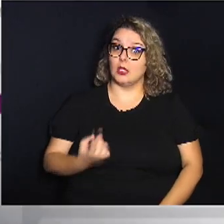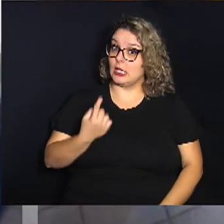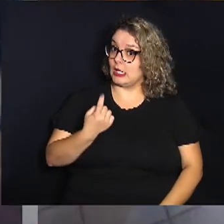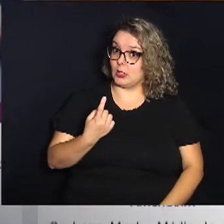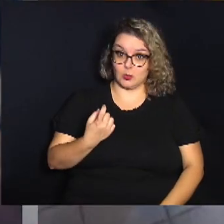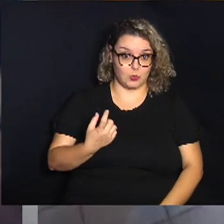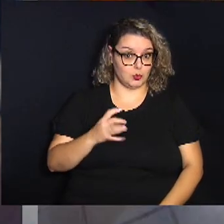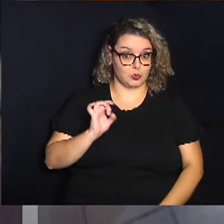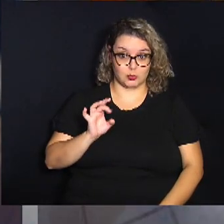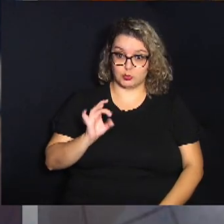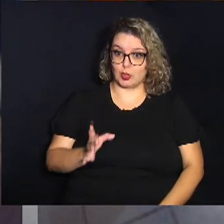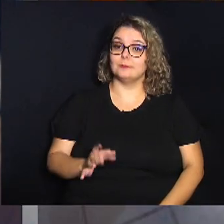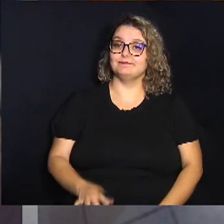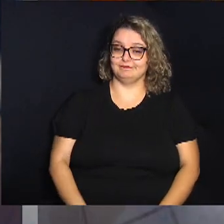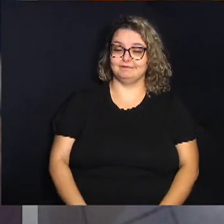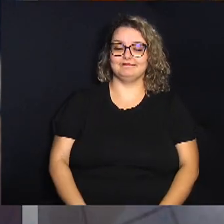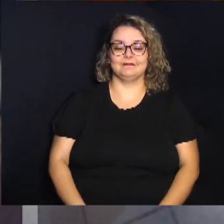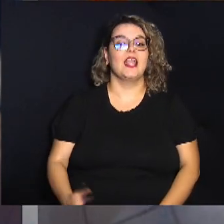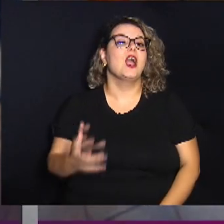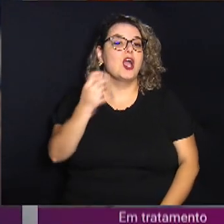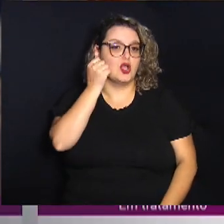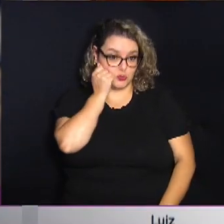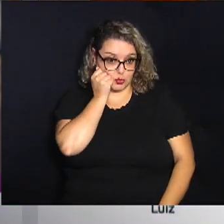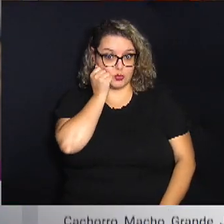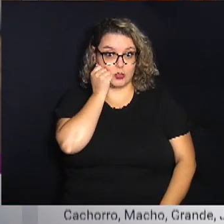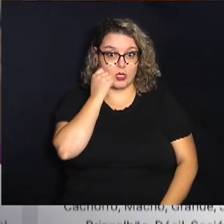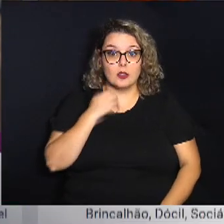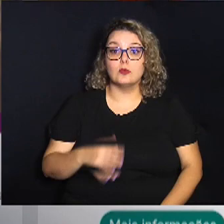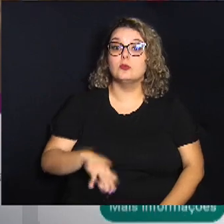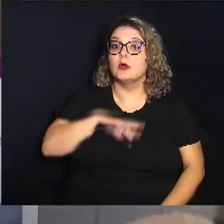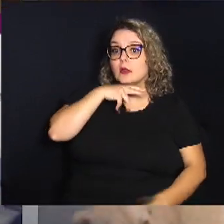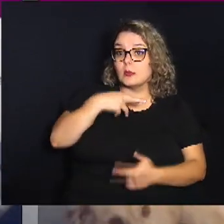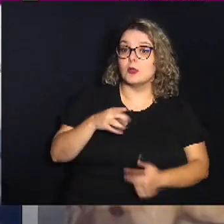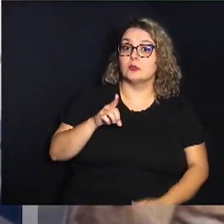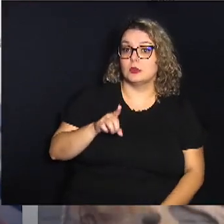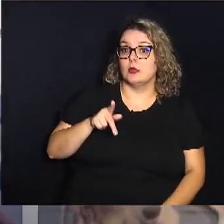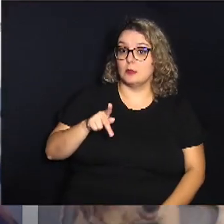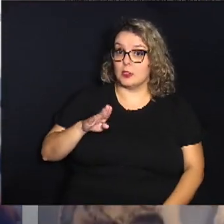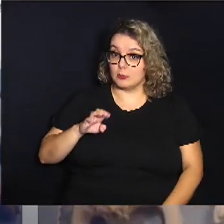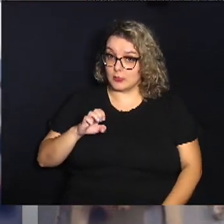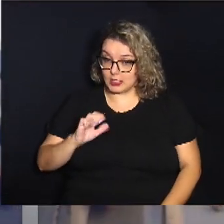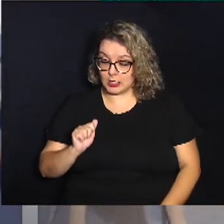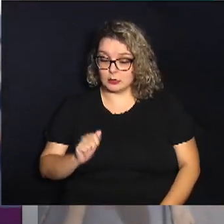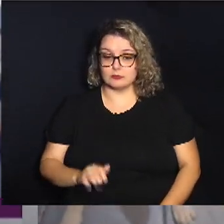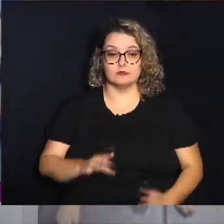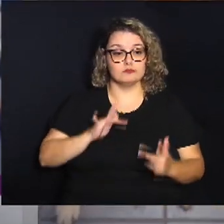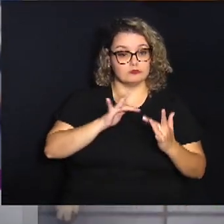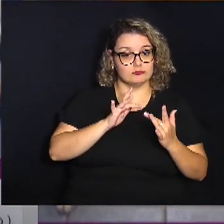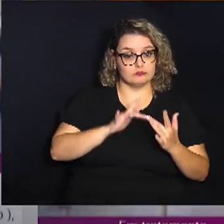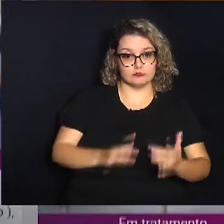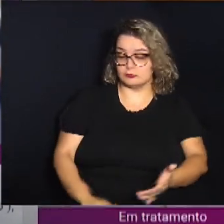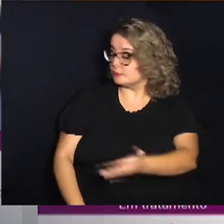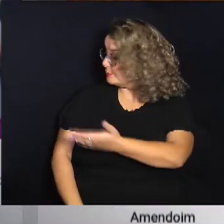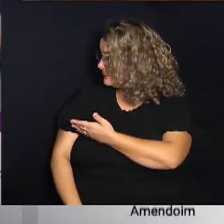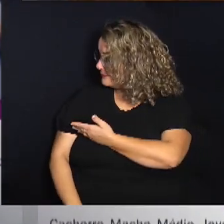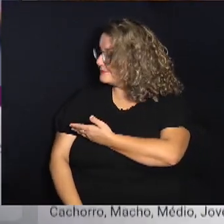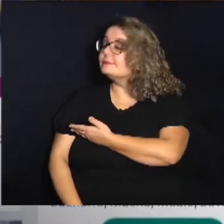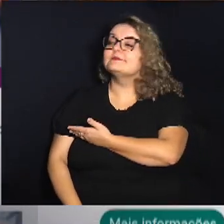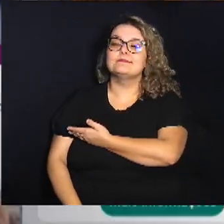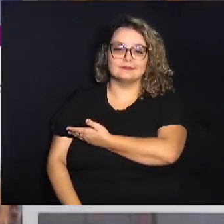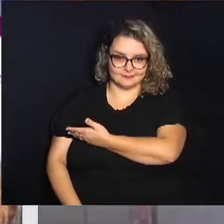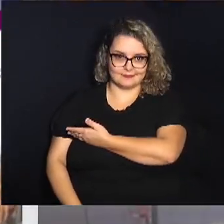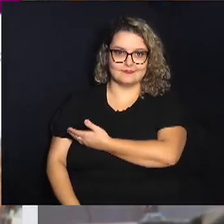Para quem quiser adotar qualquer animal do DPB, é só se conectar ao Portal Animal de Campinas,